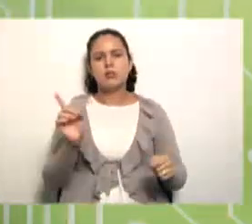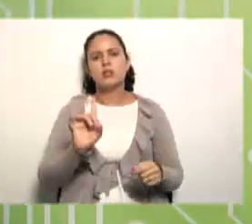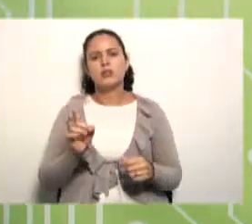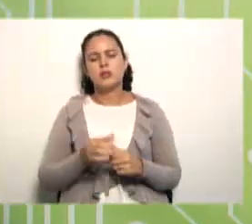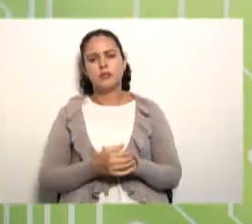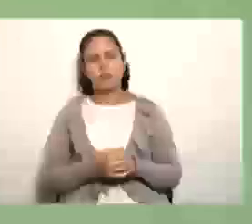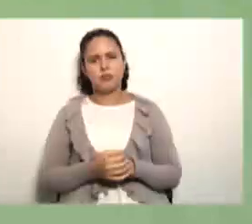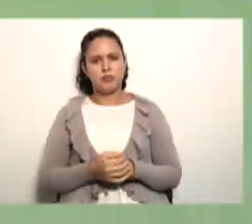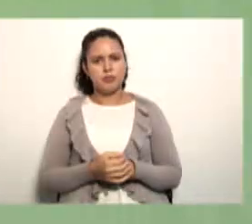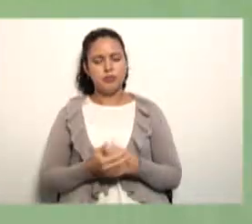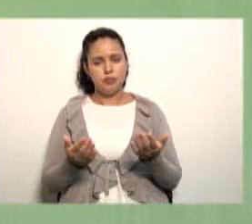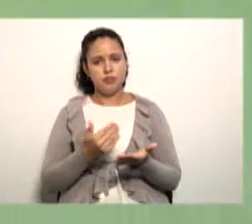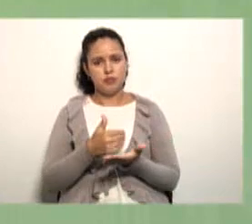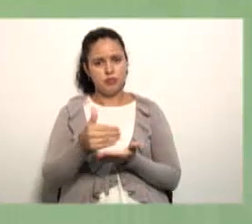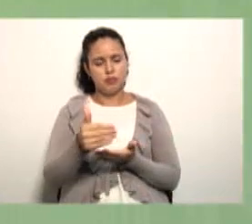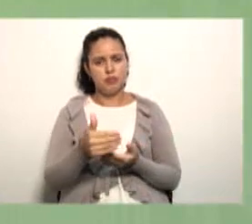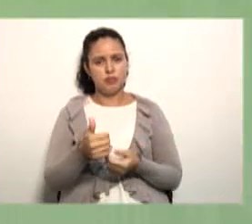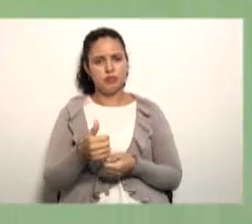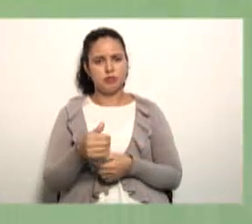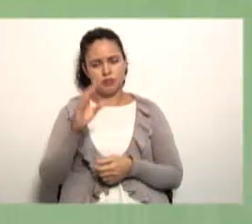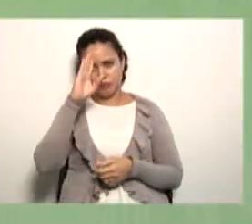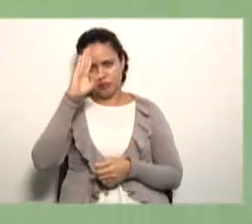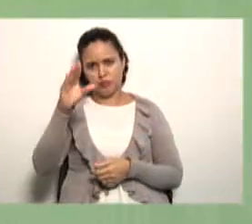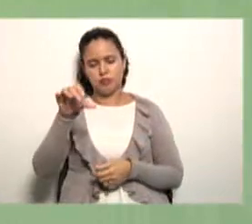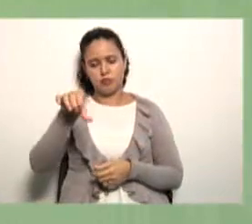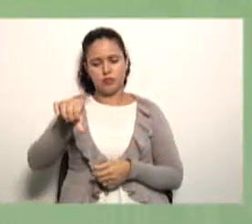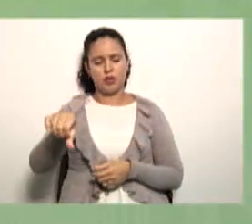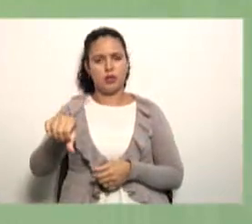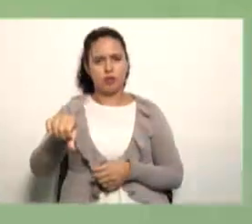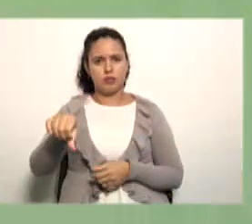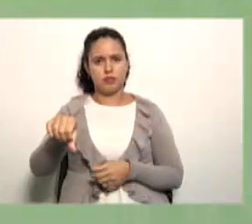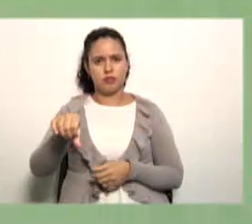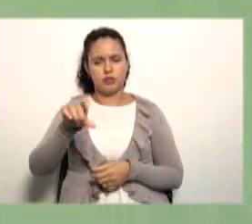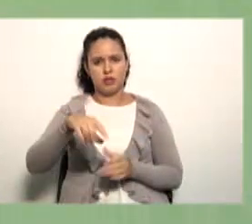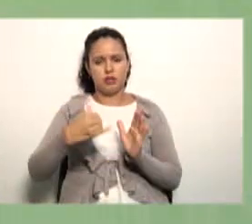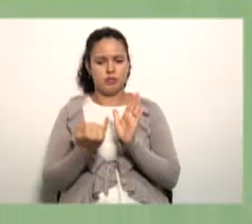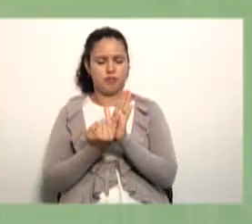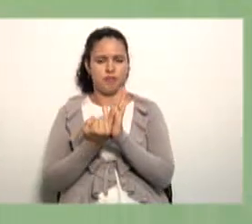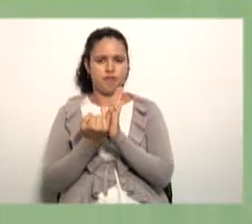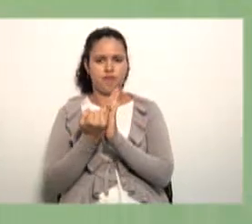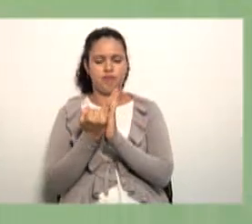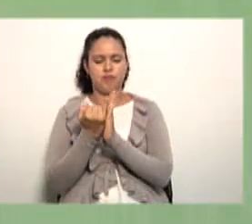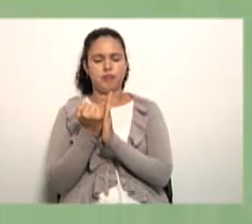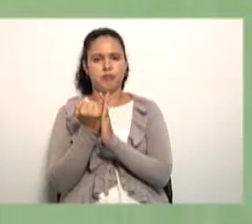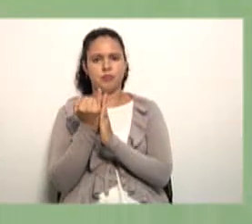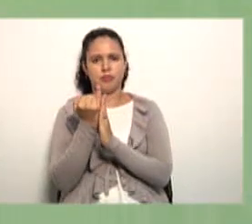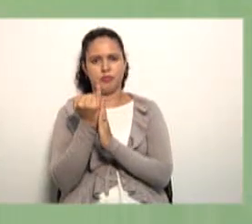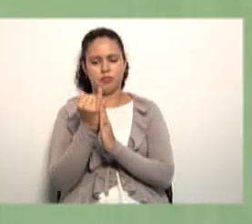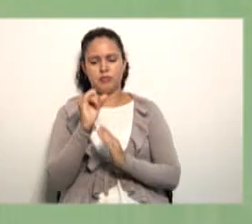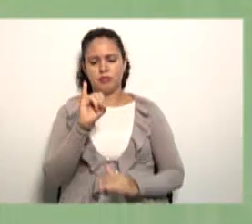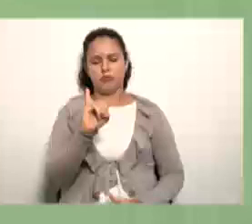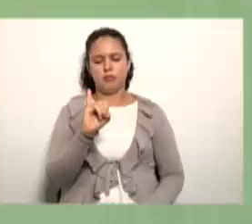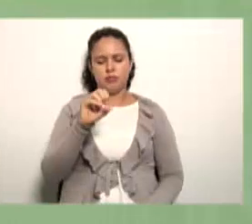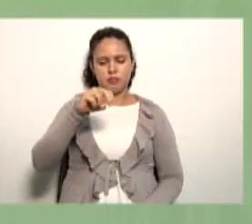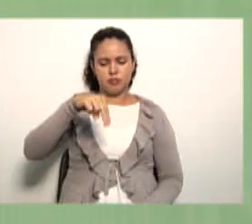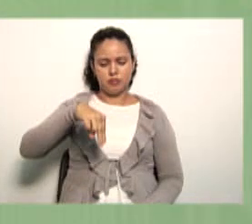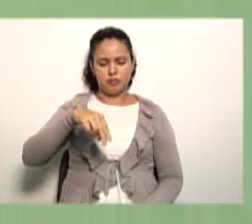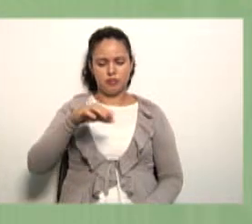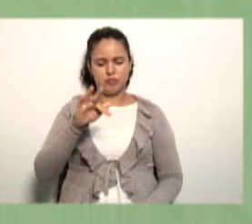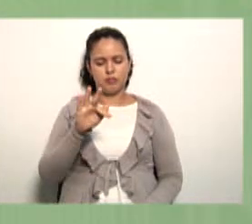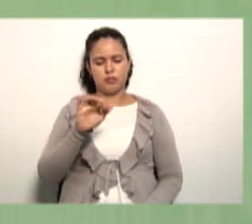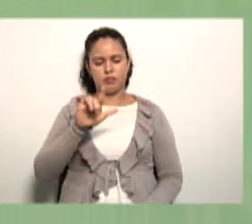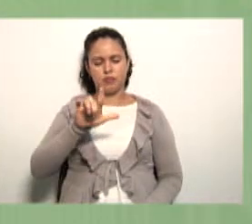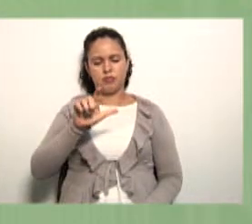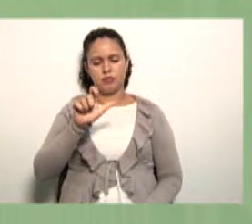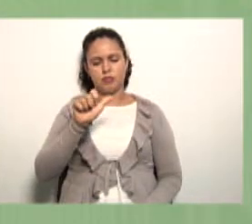Vamos para o princípio número 9, ele vai falar da inflação. A inflação nada mais é do que a